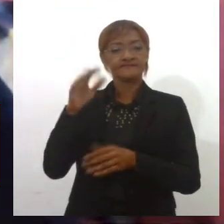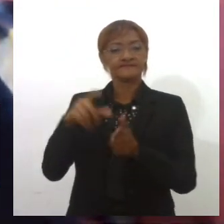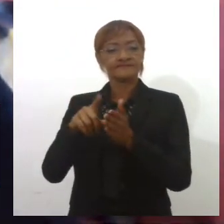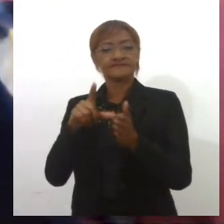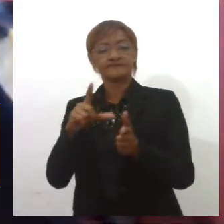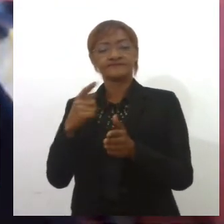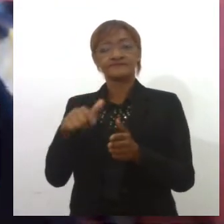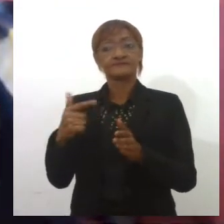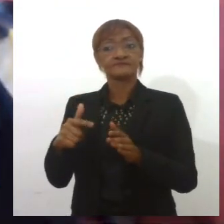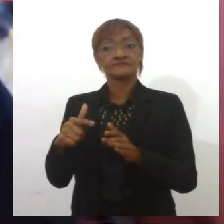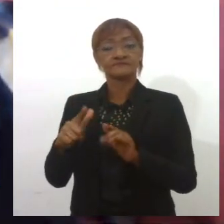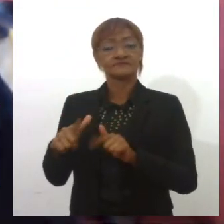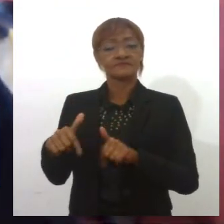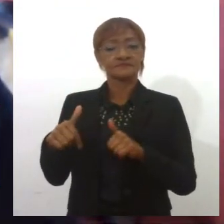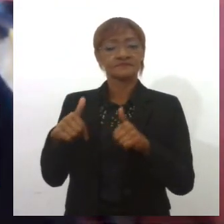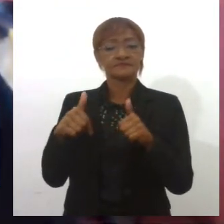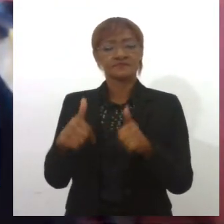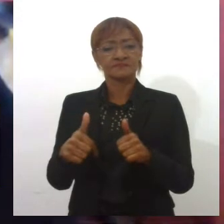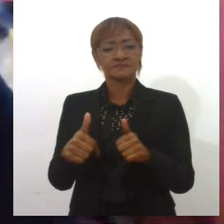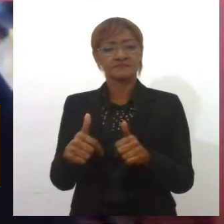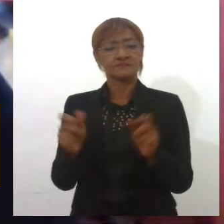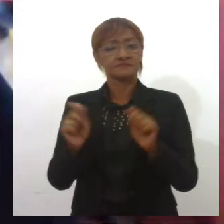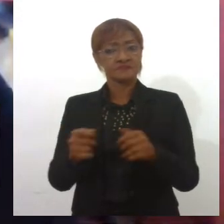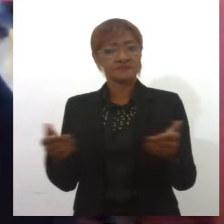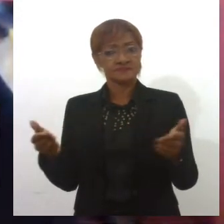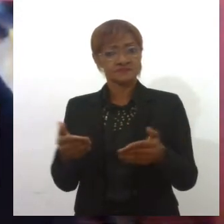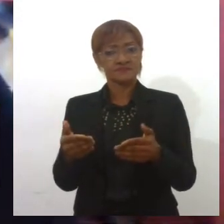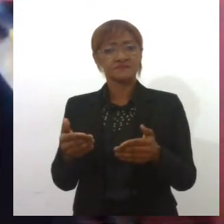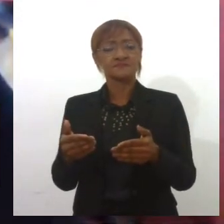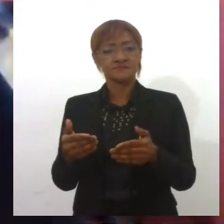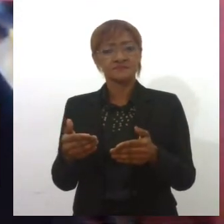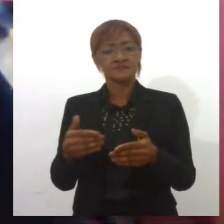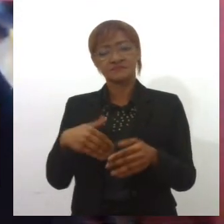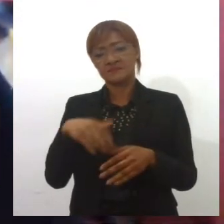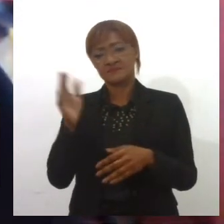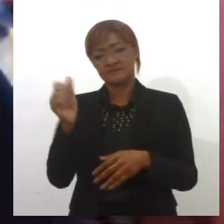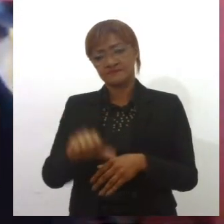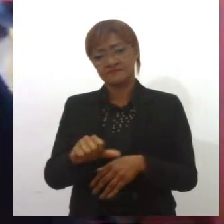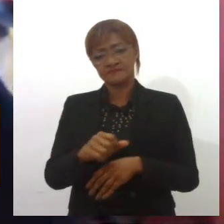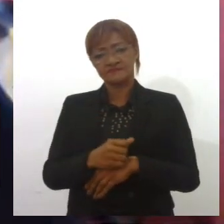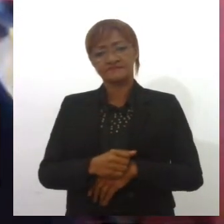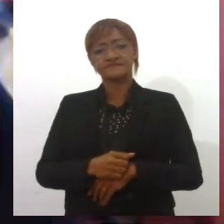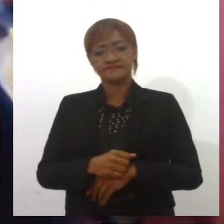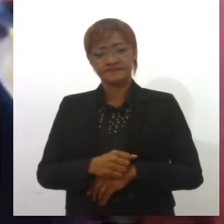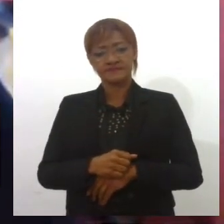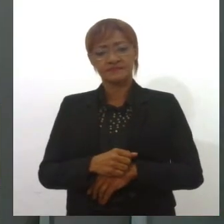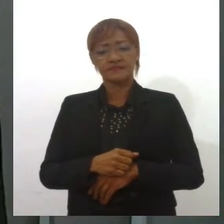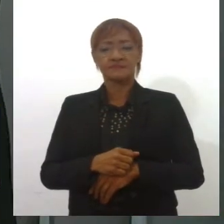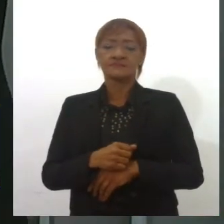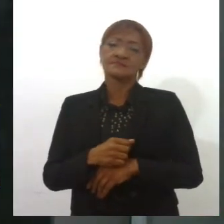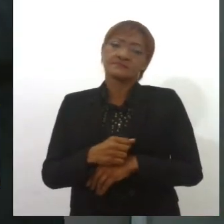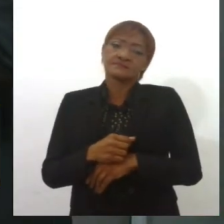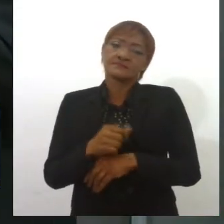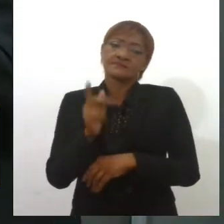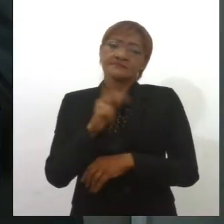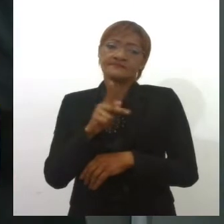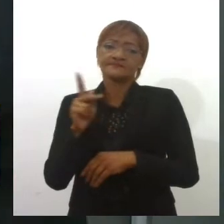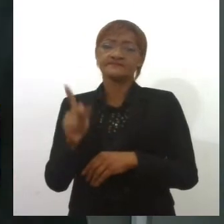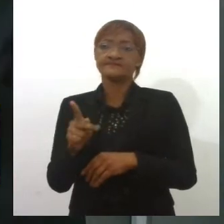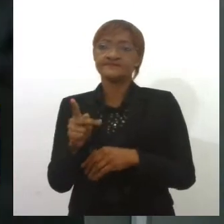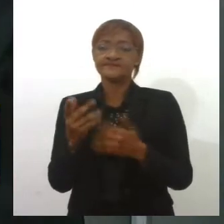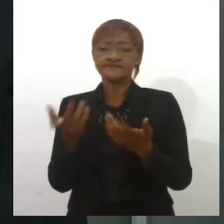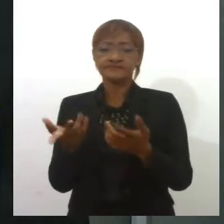essa luta, a situação ainda poderia estar bem mais precária nesse sentido, né? Com certeza. Feminina, né? Professora Edna, então fica, né,